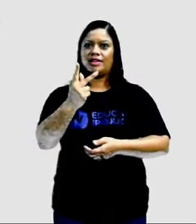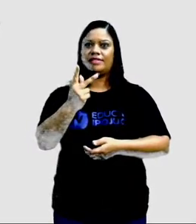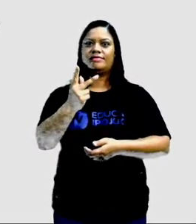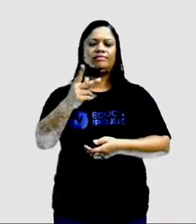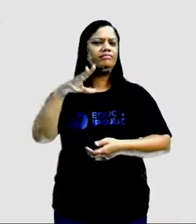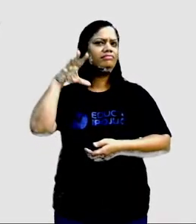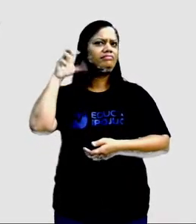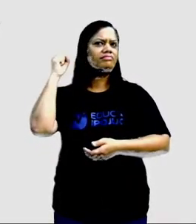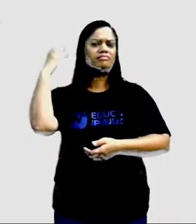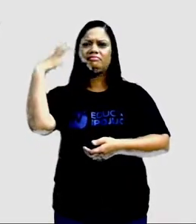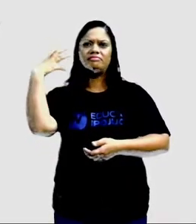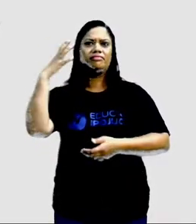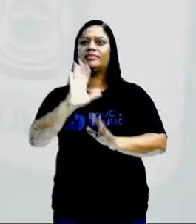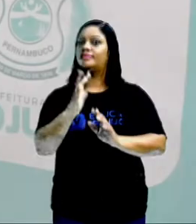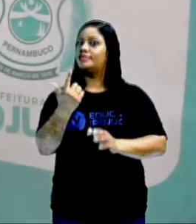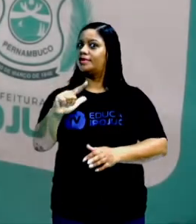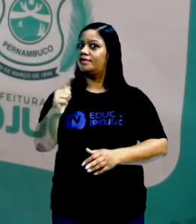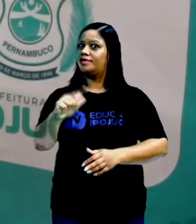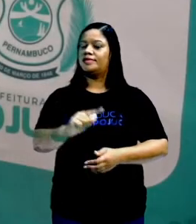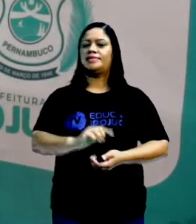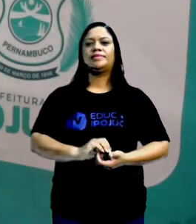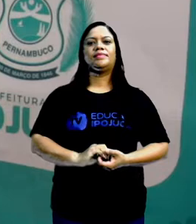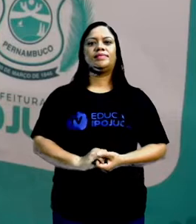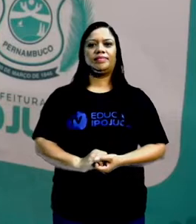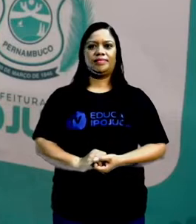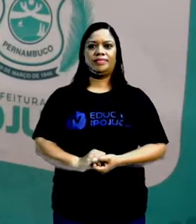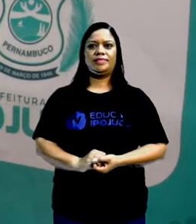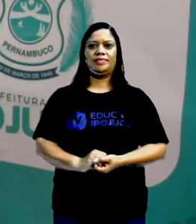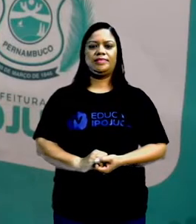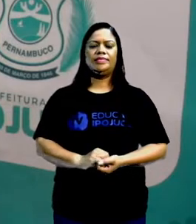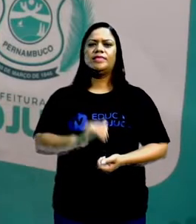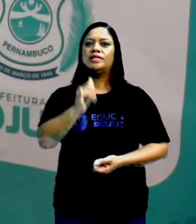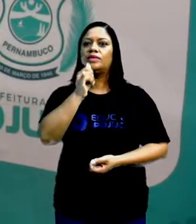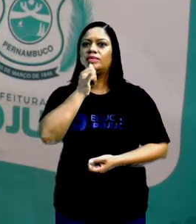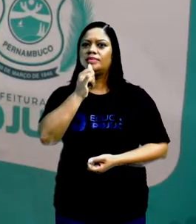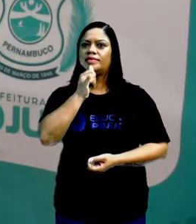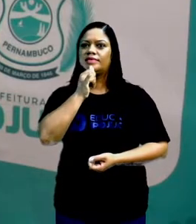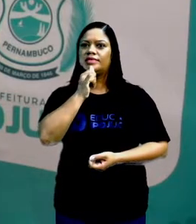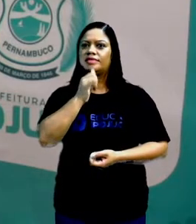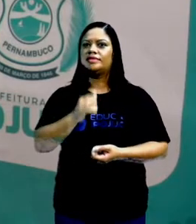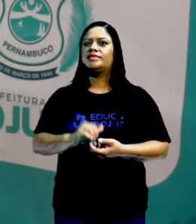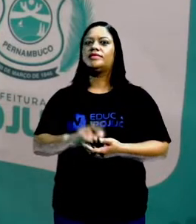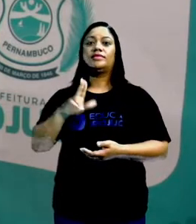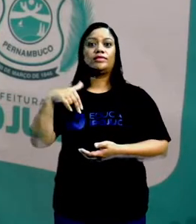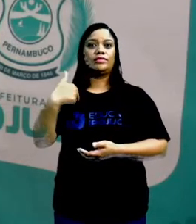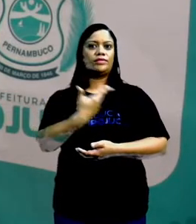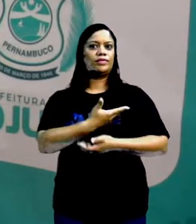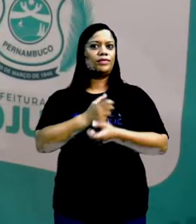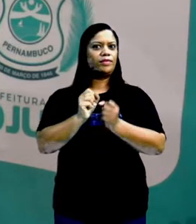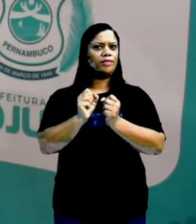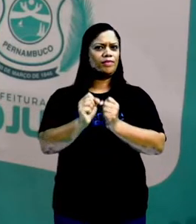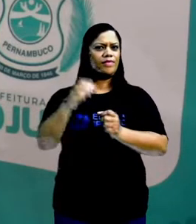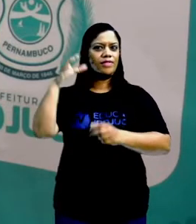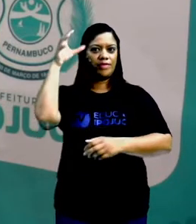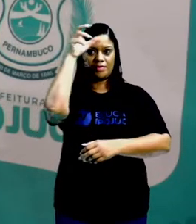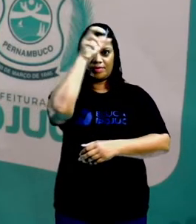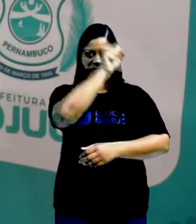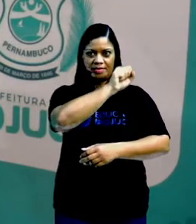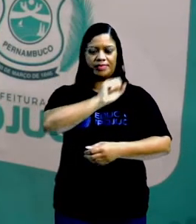tem valor fonético. Olha só. Olha um exemplo para que a gente possamos